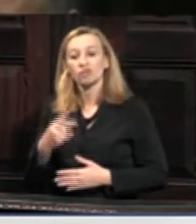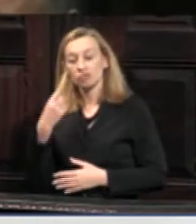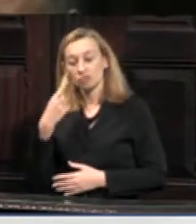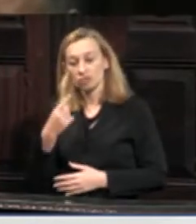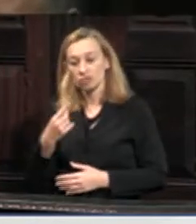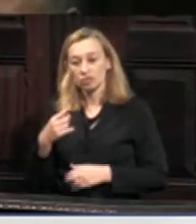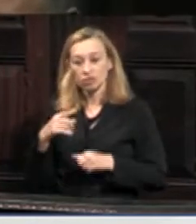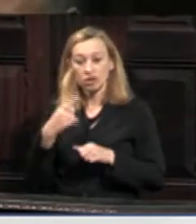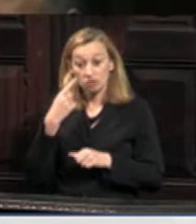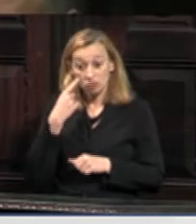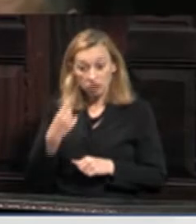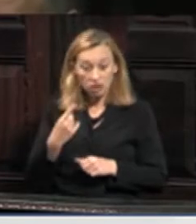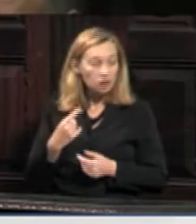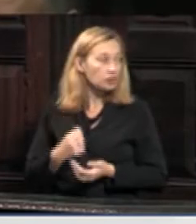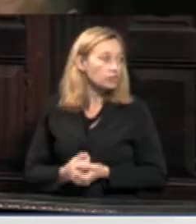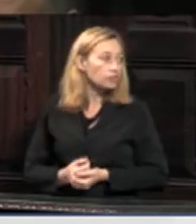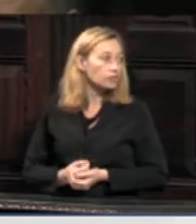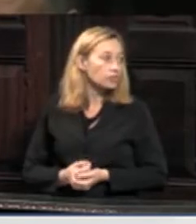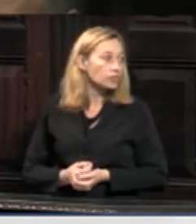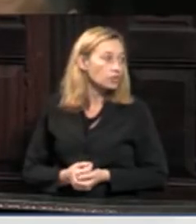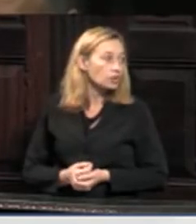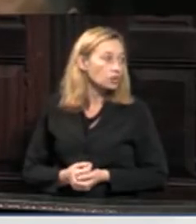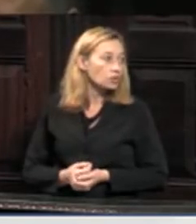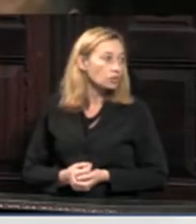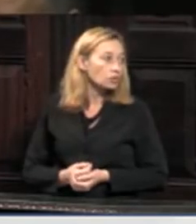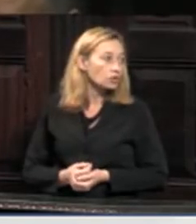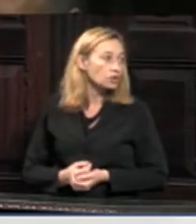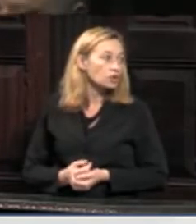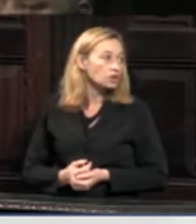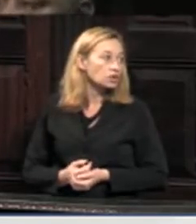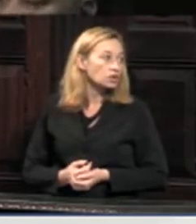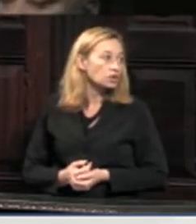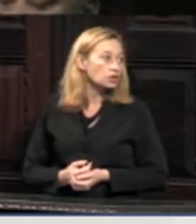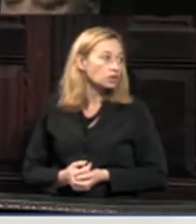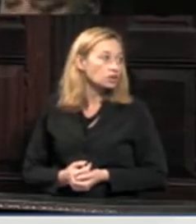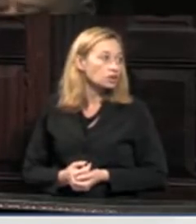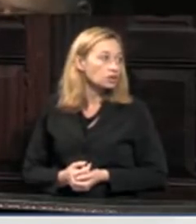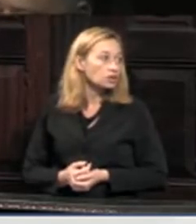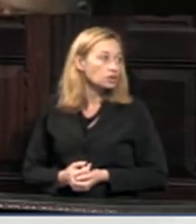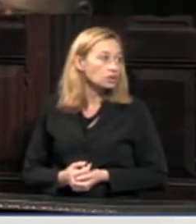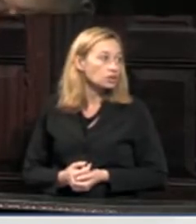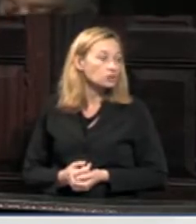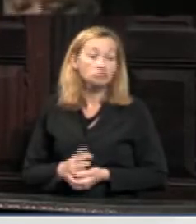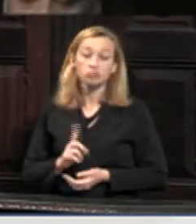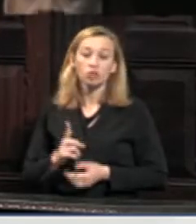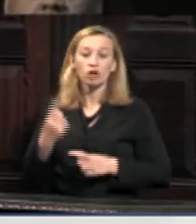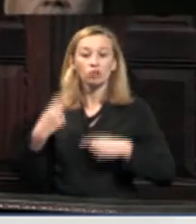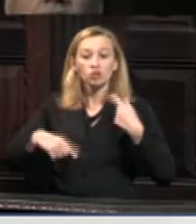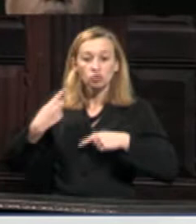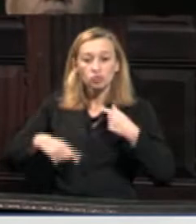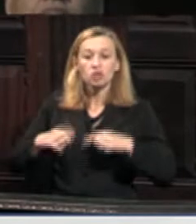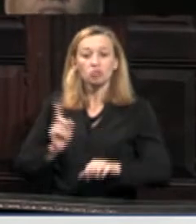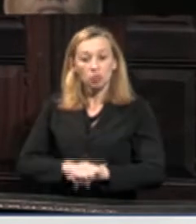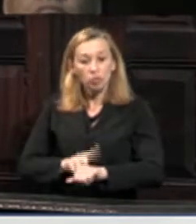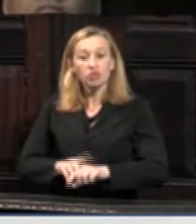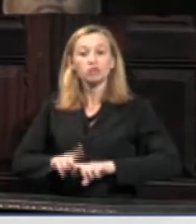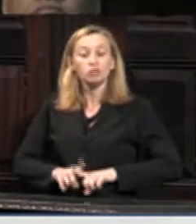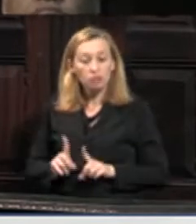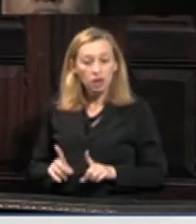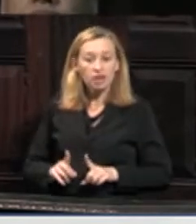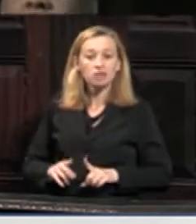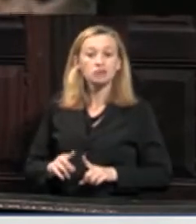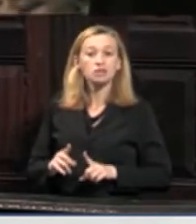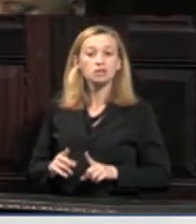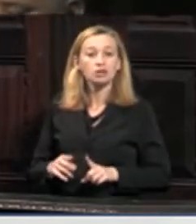deputados. Essa não é uma discussão para o debate aqui no momento, colocação que Vossa